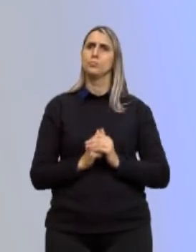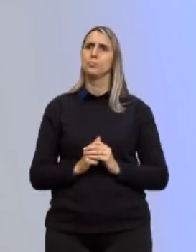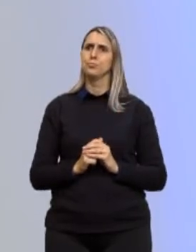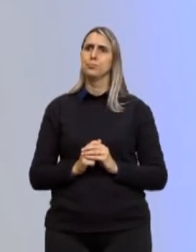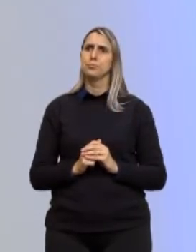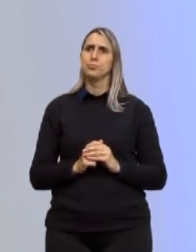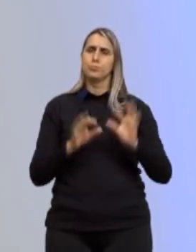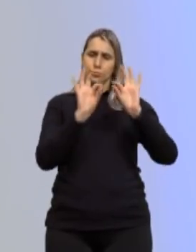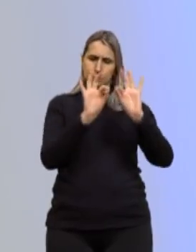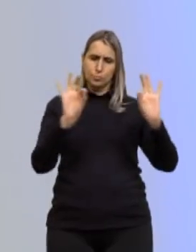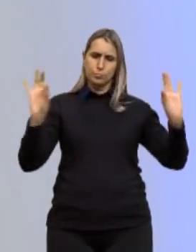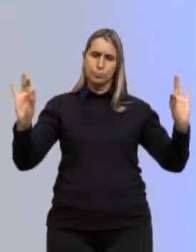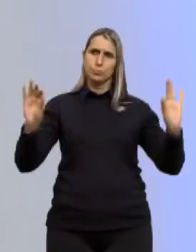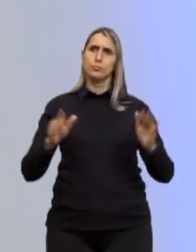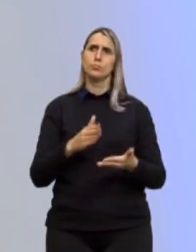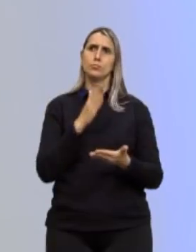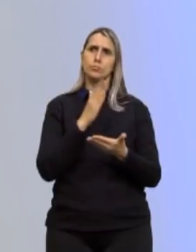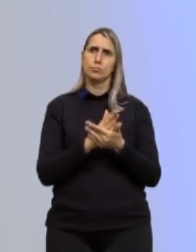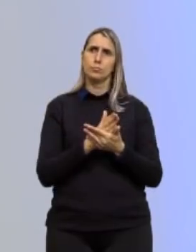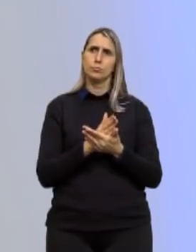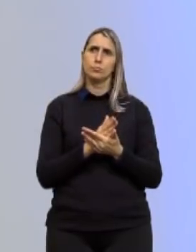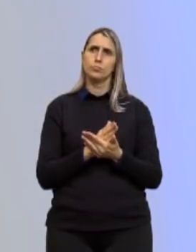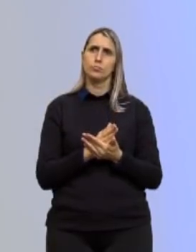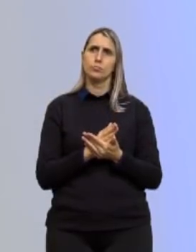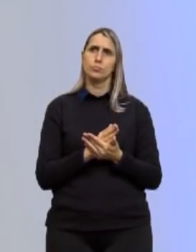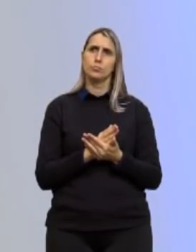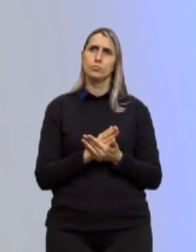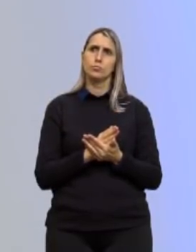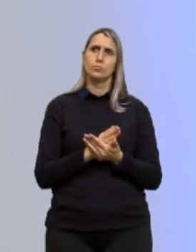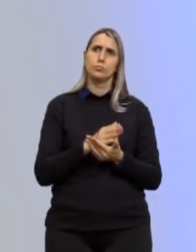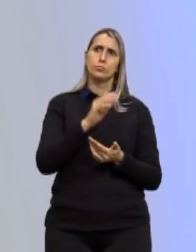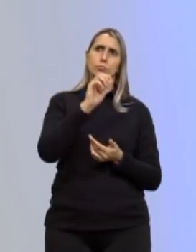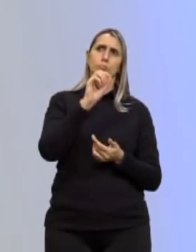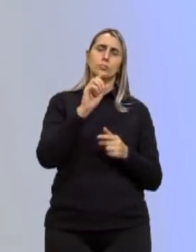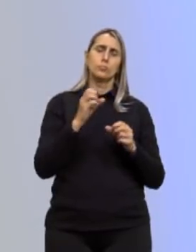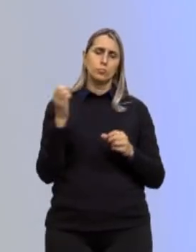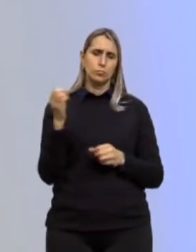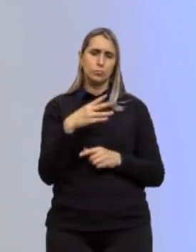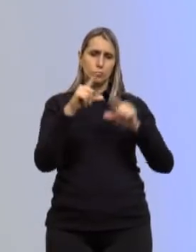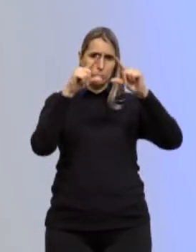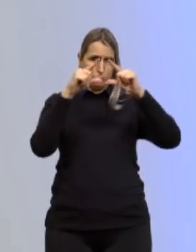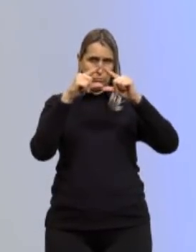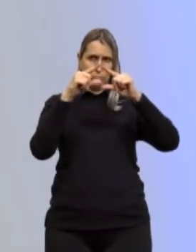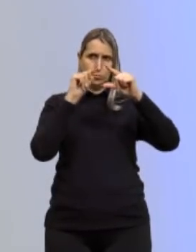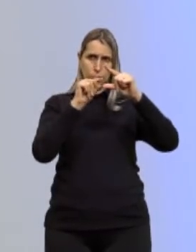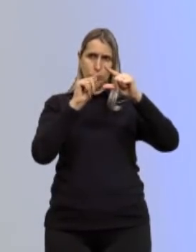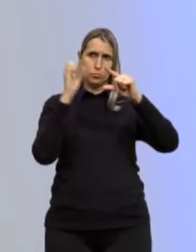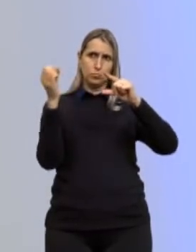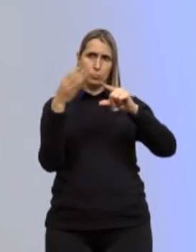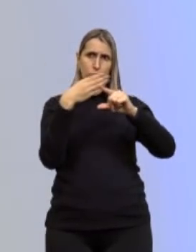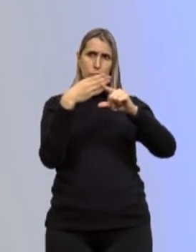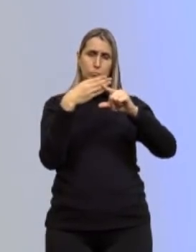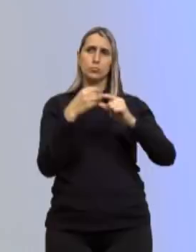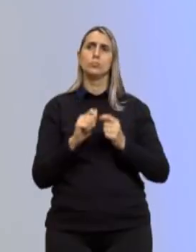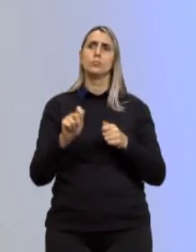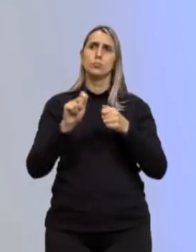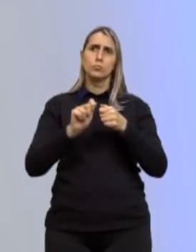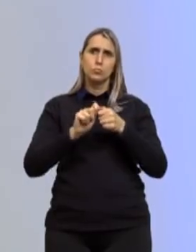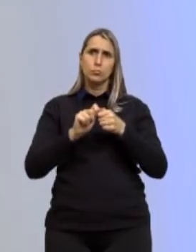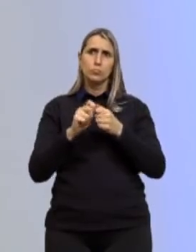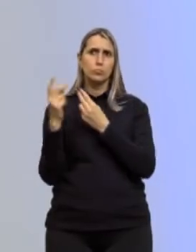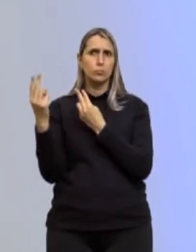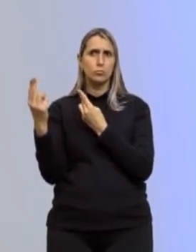com a reta paralela ao lado bc e formamos um novo triângulo esse novo triângulo formado